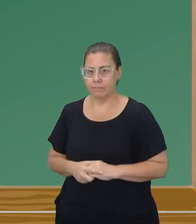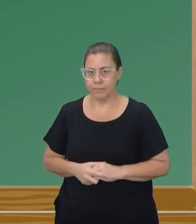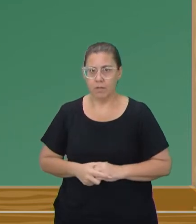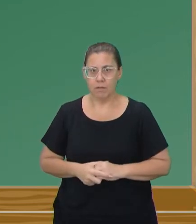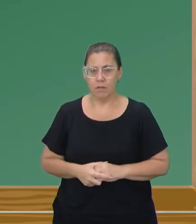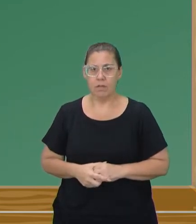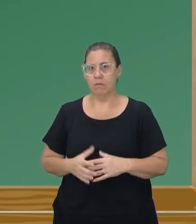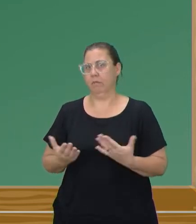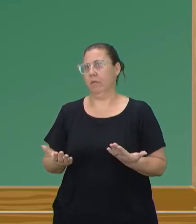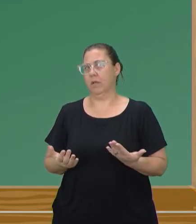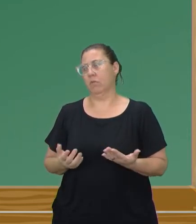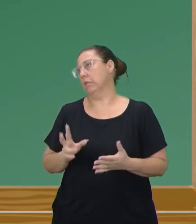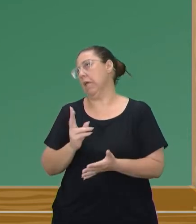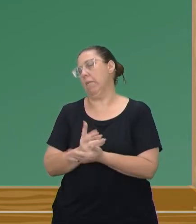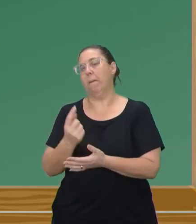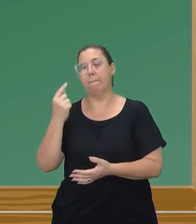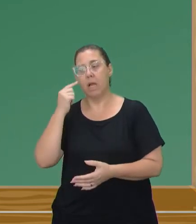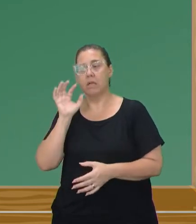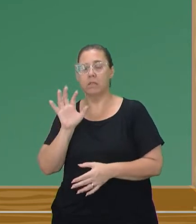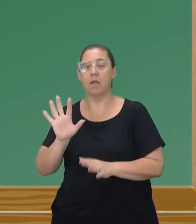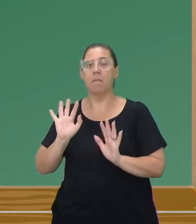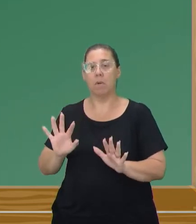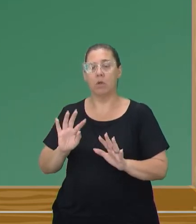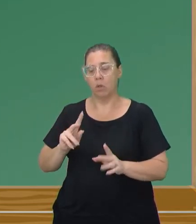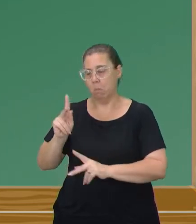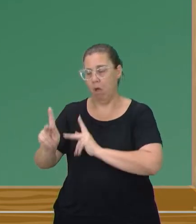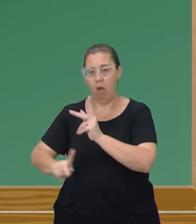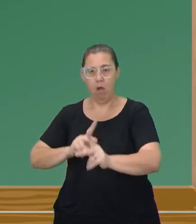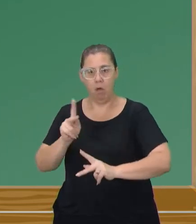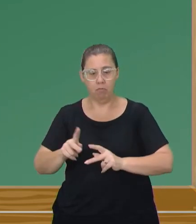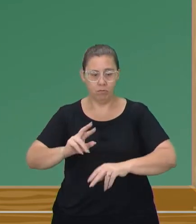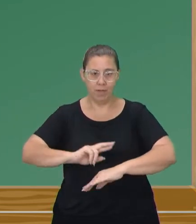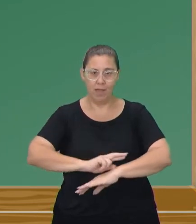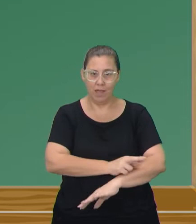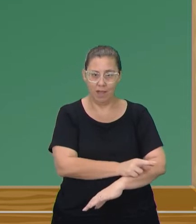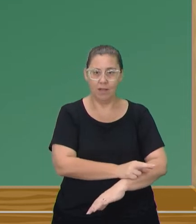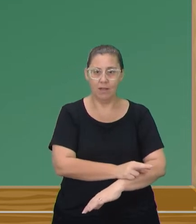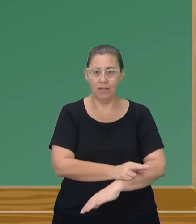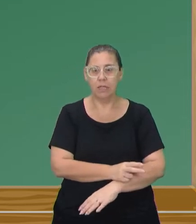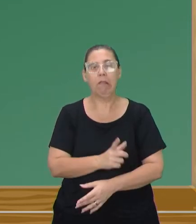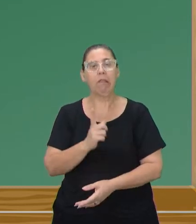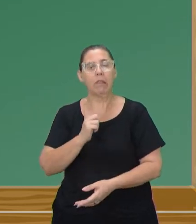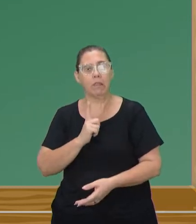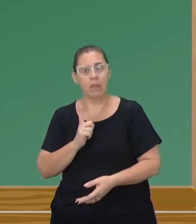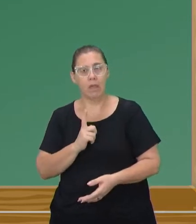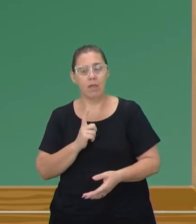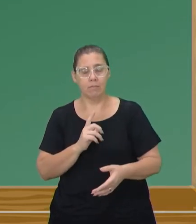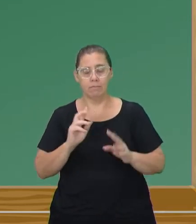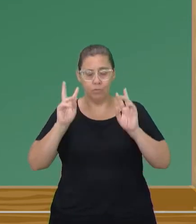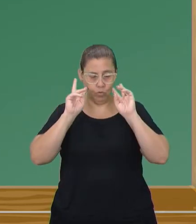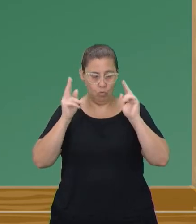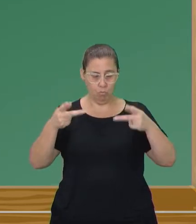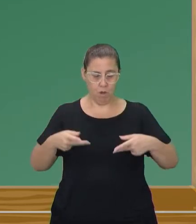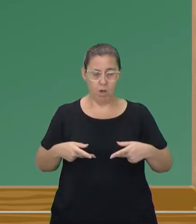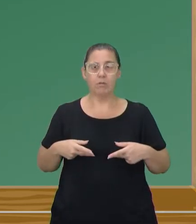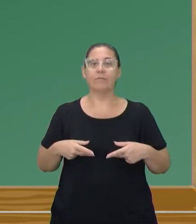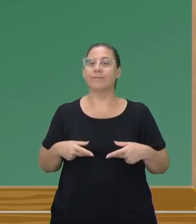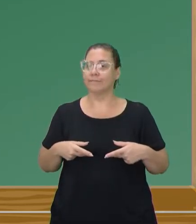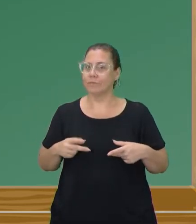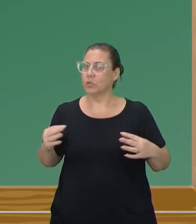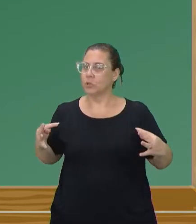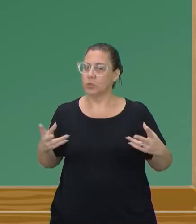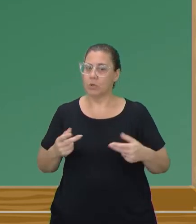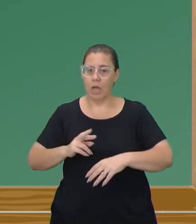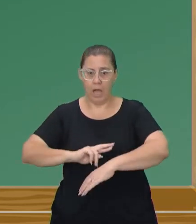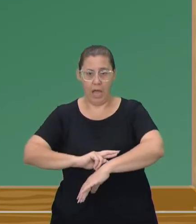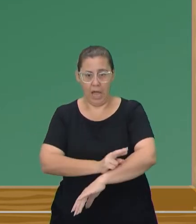a gente pensa isto, né? Aos demais povos e raças que compõem a humanidade. Eu vou marcar aqui